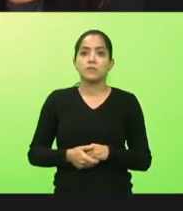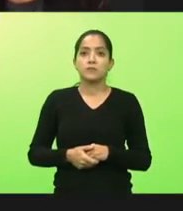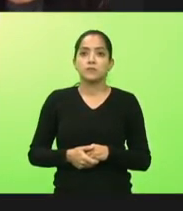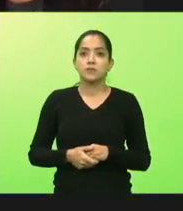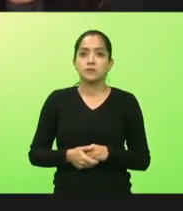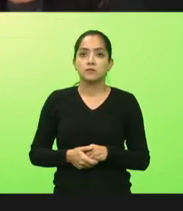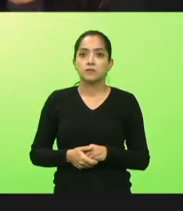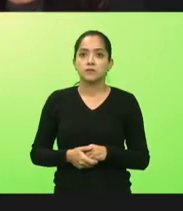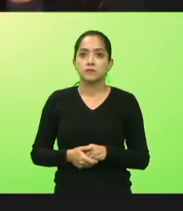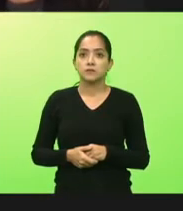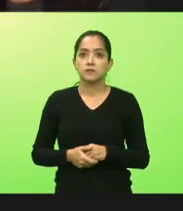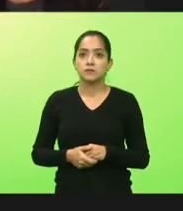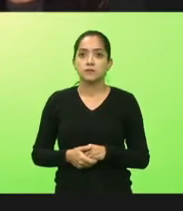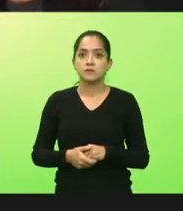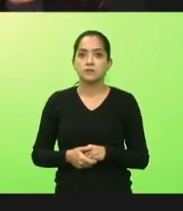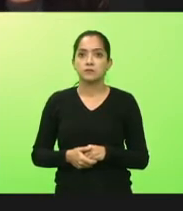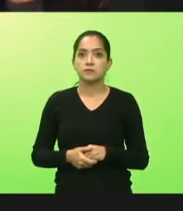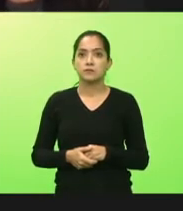Deputado Zé Milton.